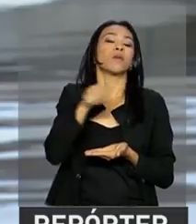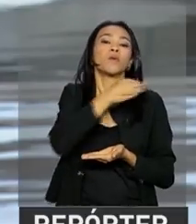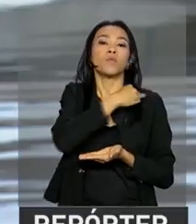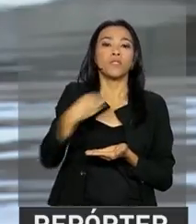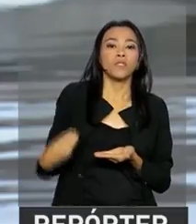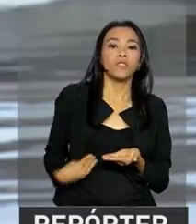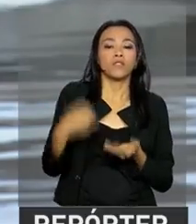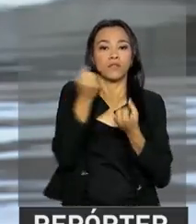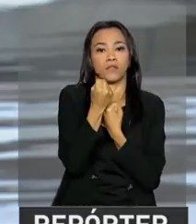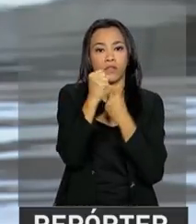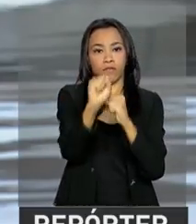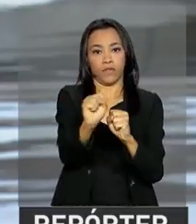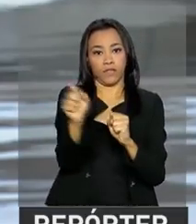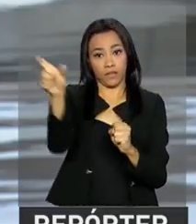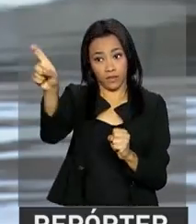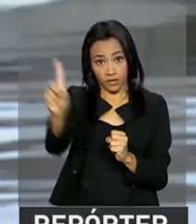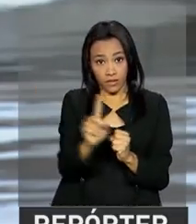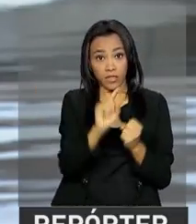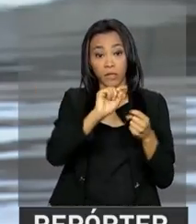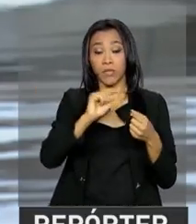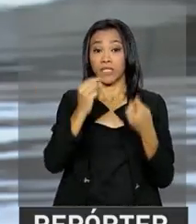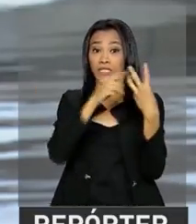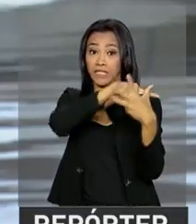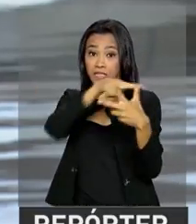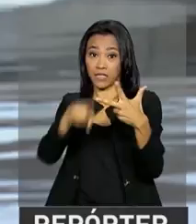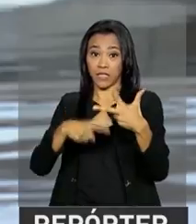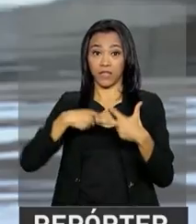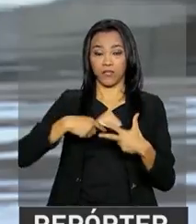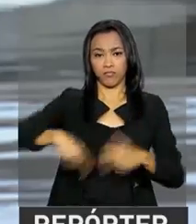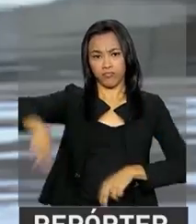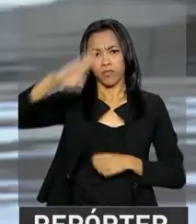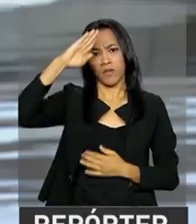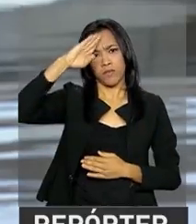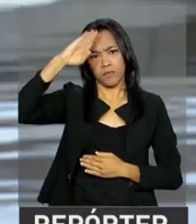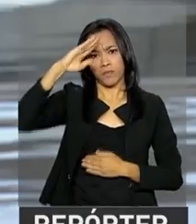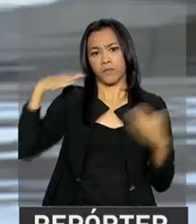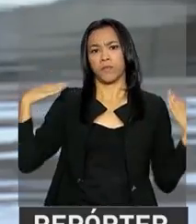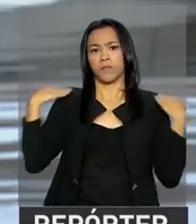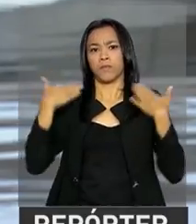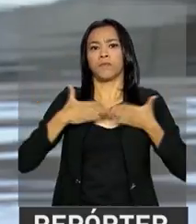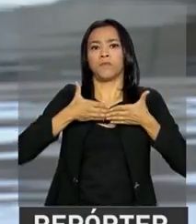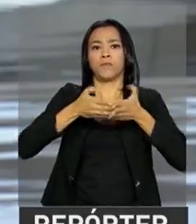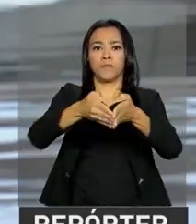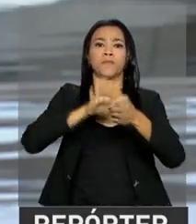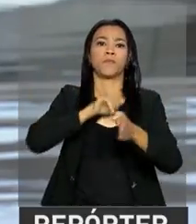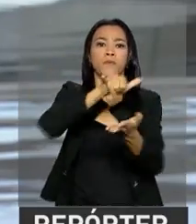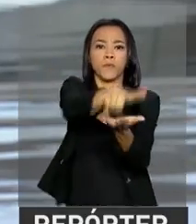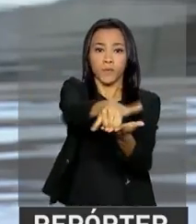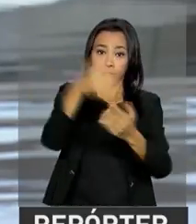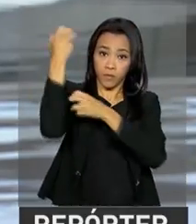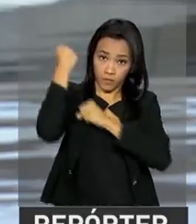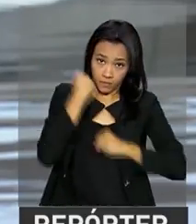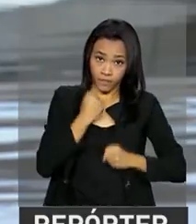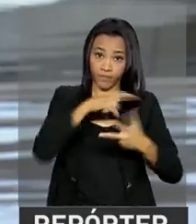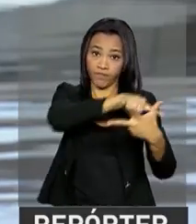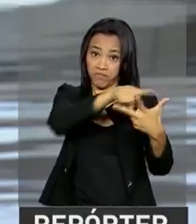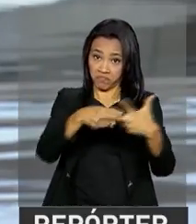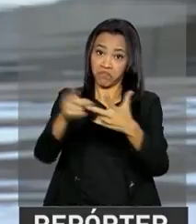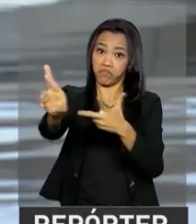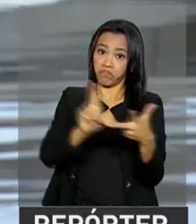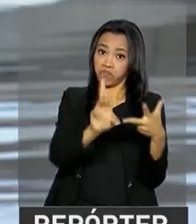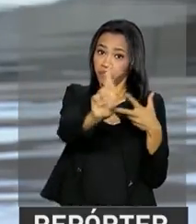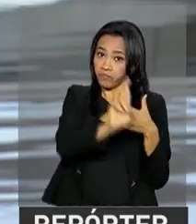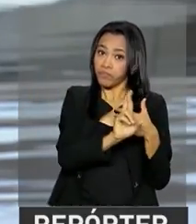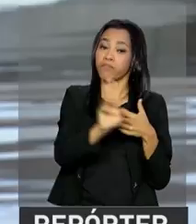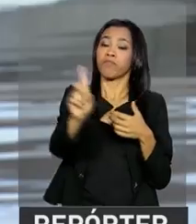Raul jungman os comandantes das três forças armadas aqui no Palácio do Planalto também agora pela manhã o presidente se reúne com